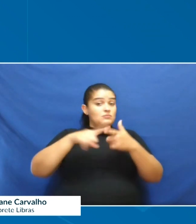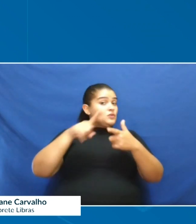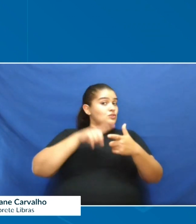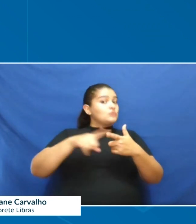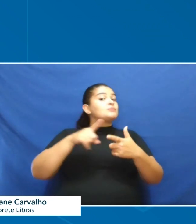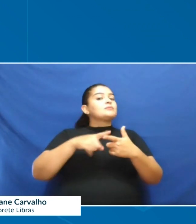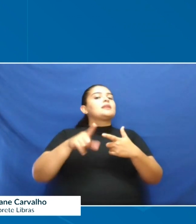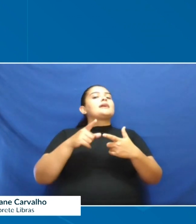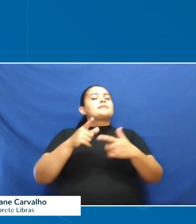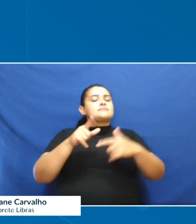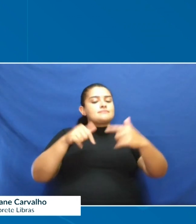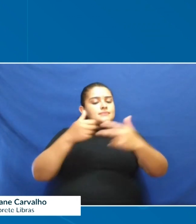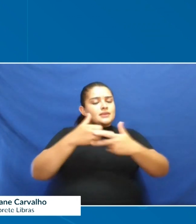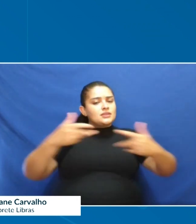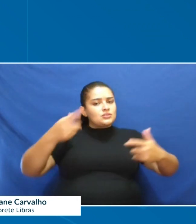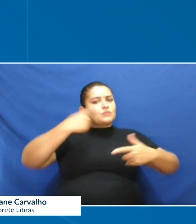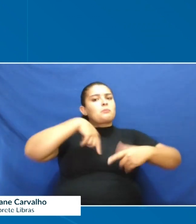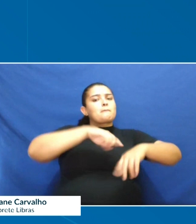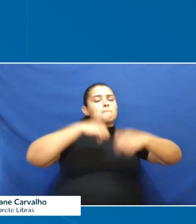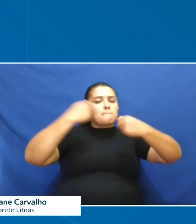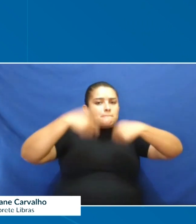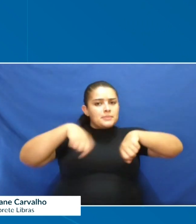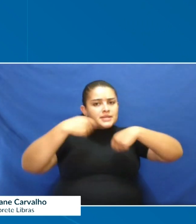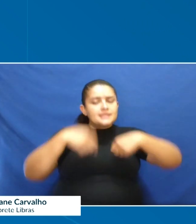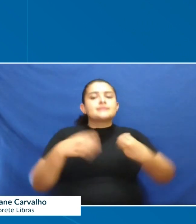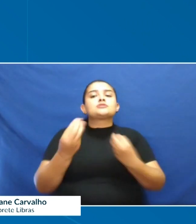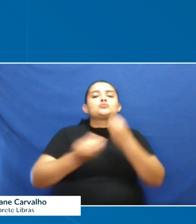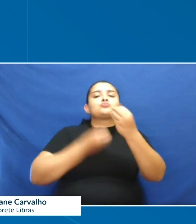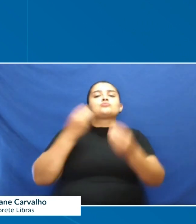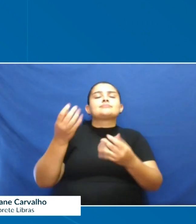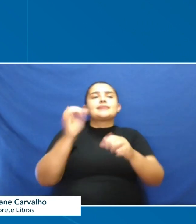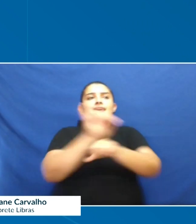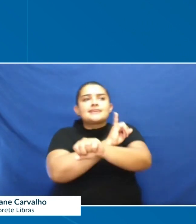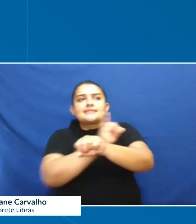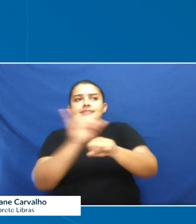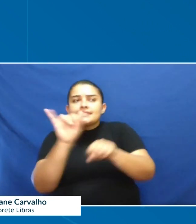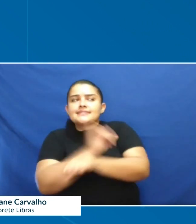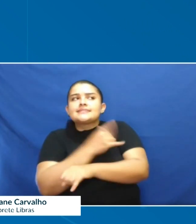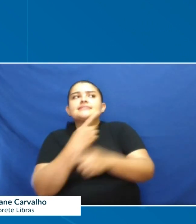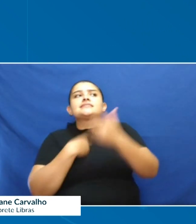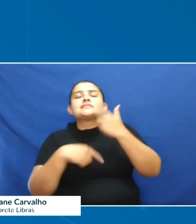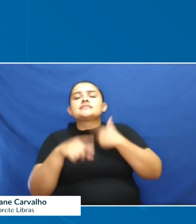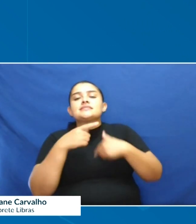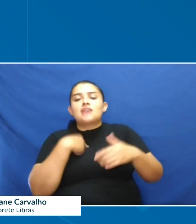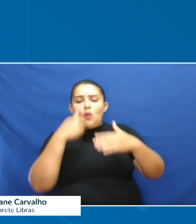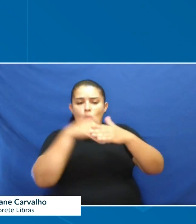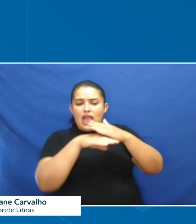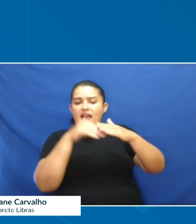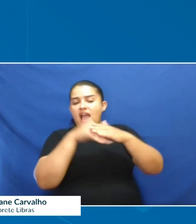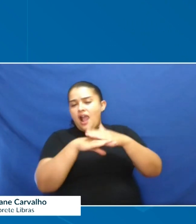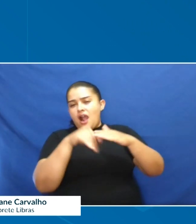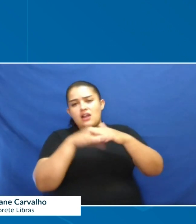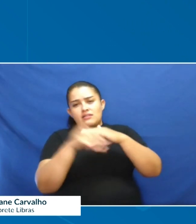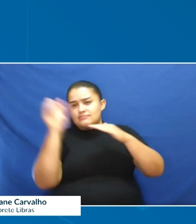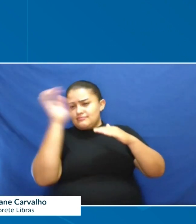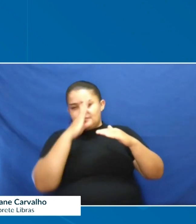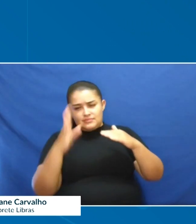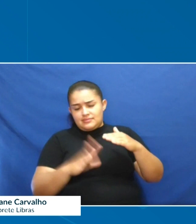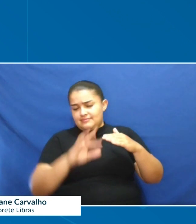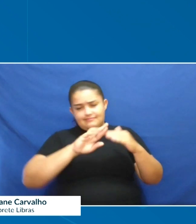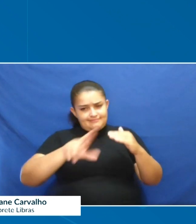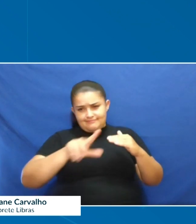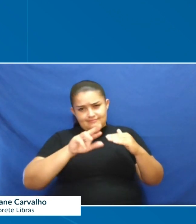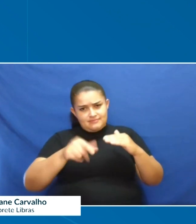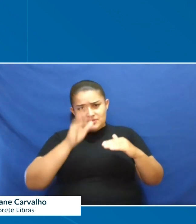do fabricante e de maneira que a gente não deseje ter estoques, né? Porque estoques pelo Brasil inteiro geram um custo